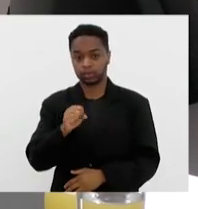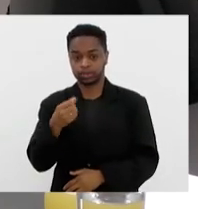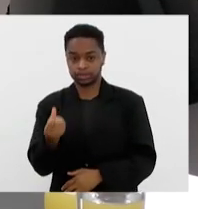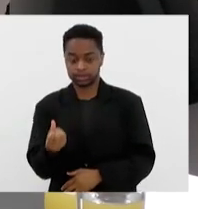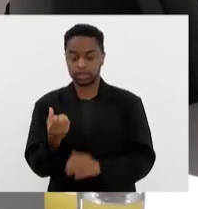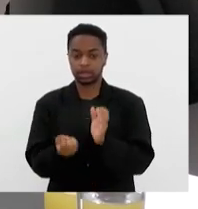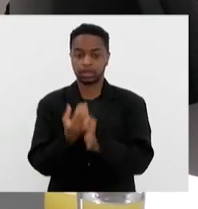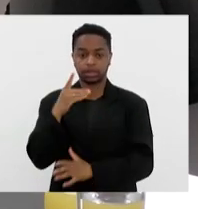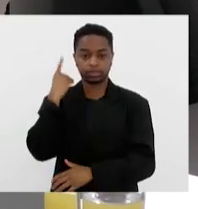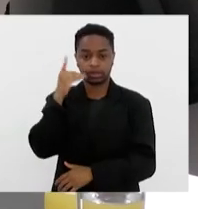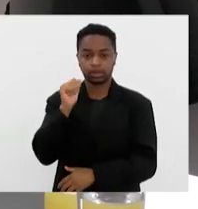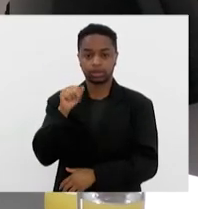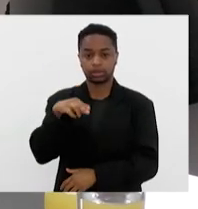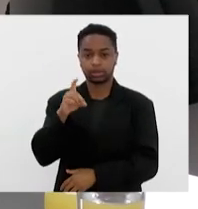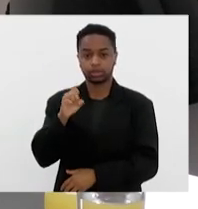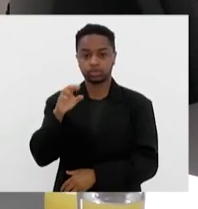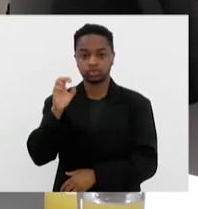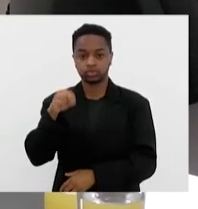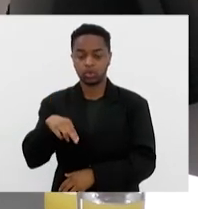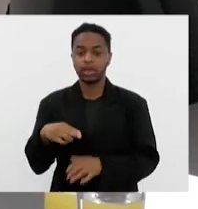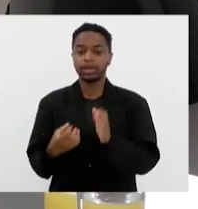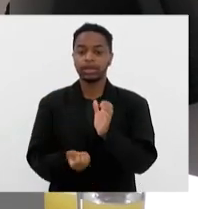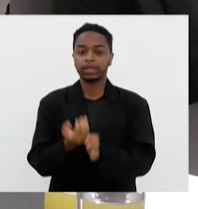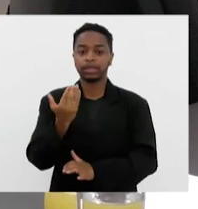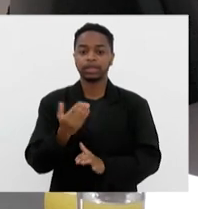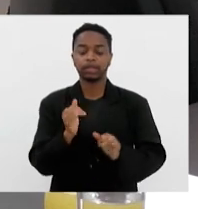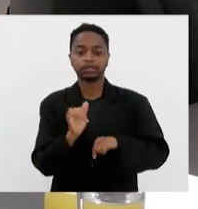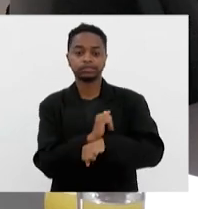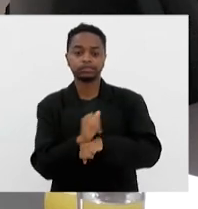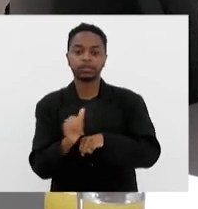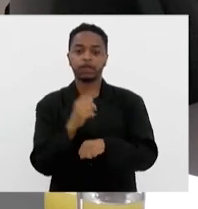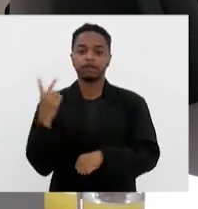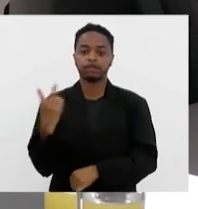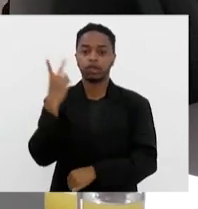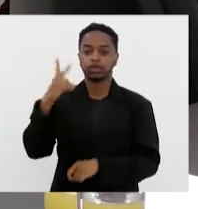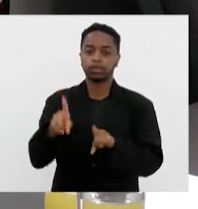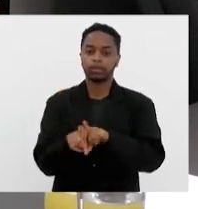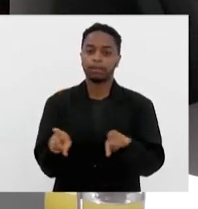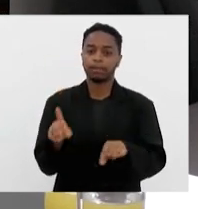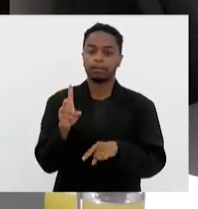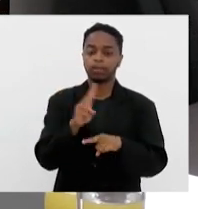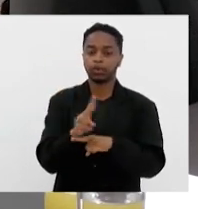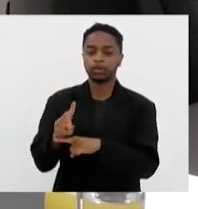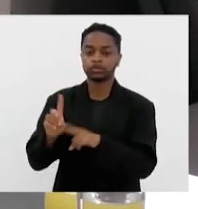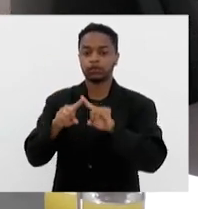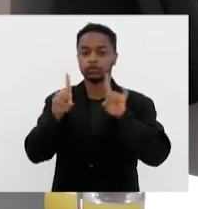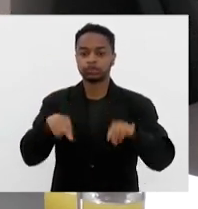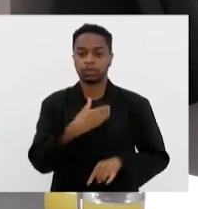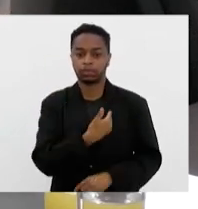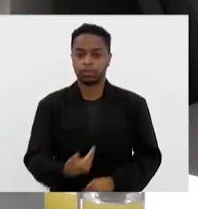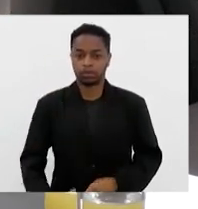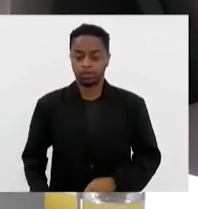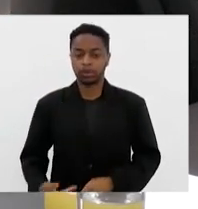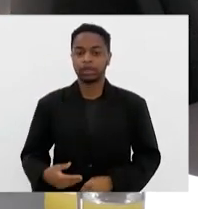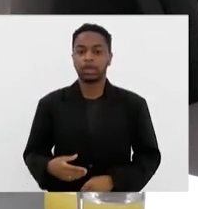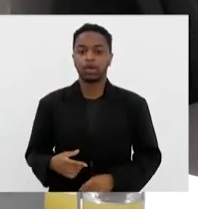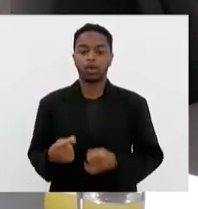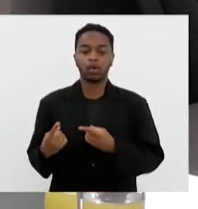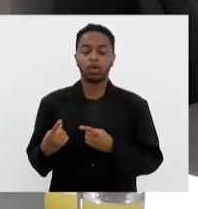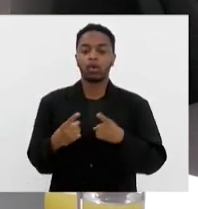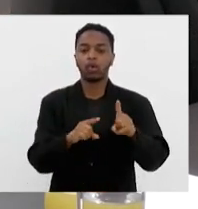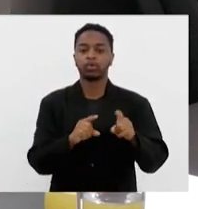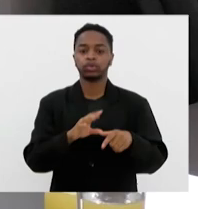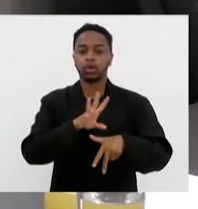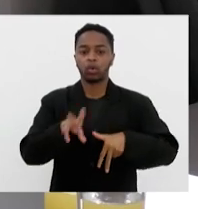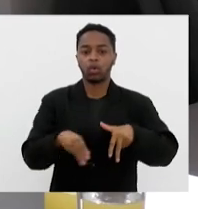deputado Anderson Moraes, que estabelece medidas de valorização e proteção ao servidor público no enfrentamento à corrupção nos